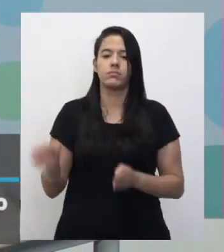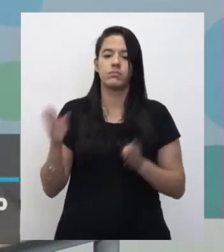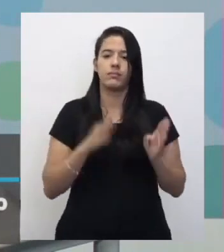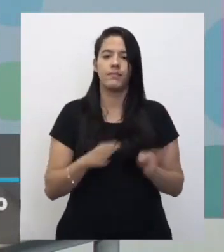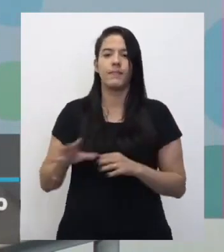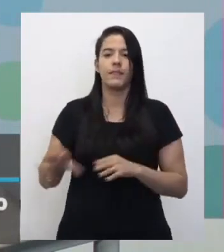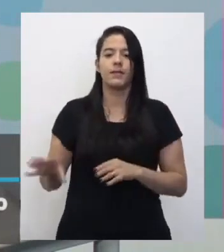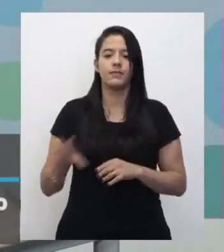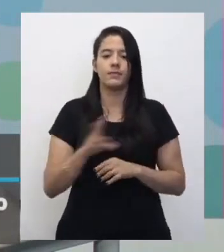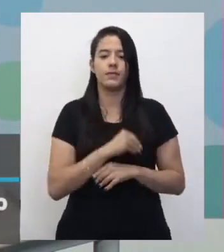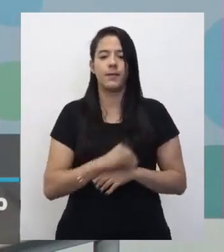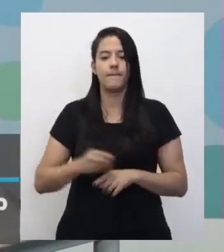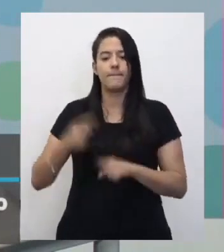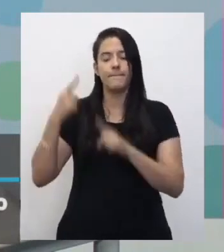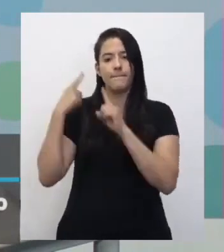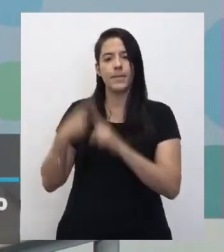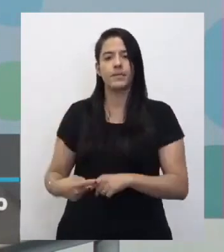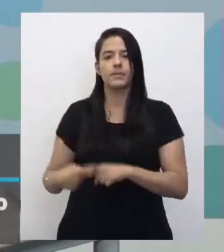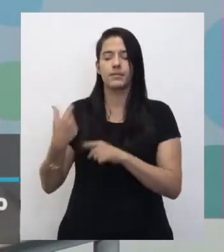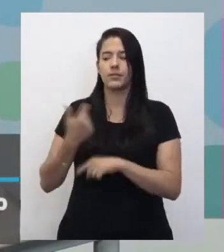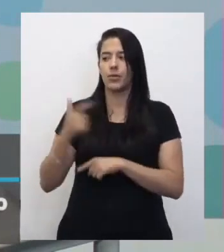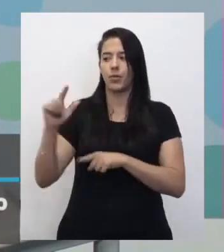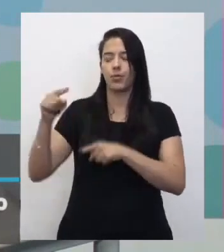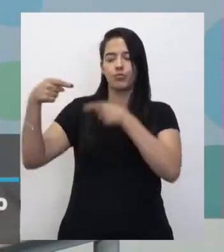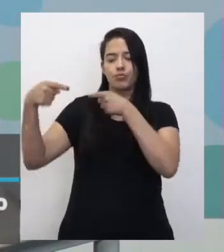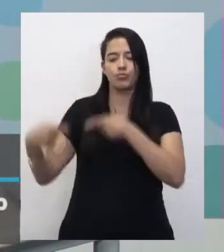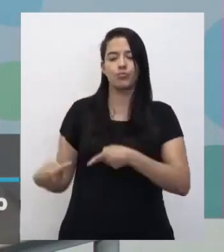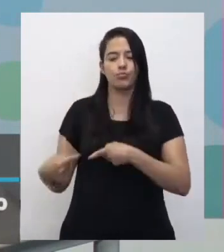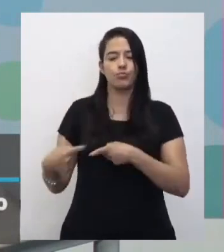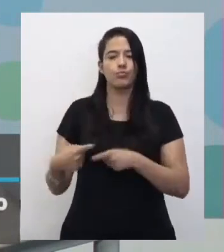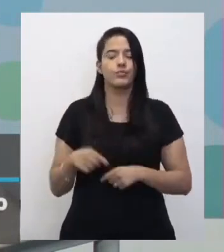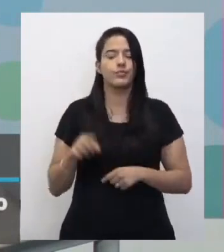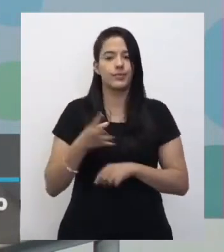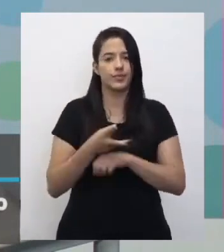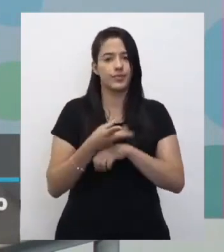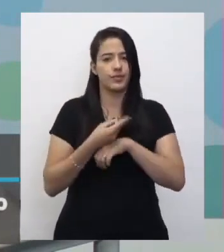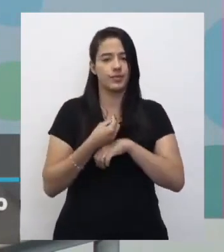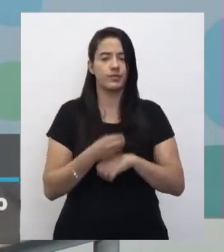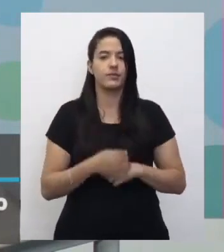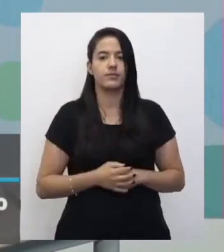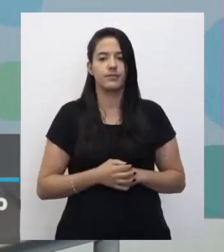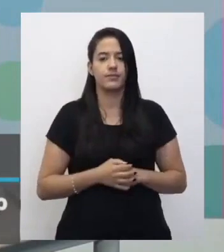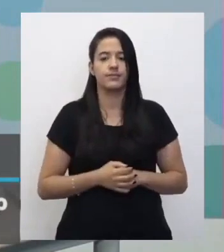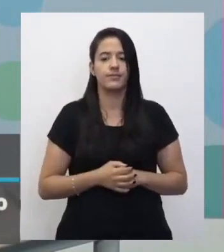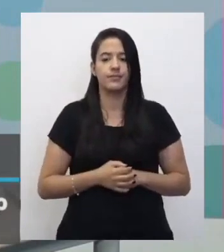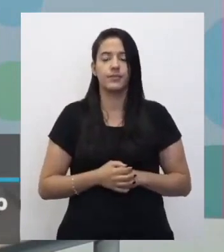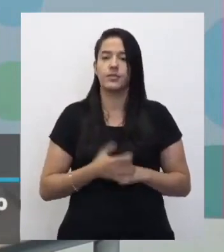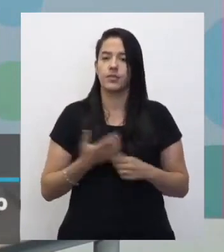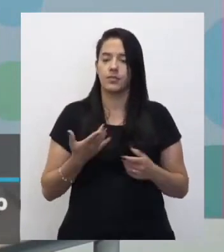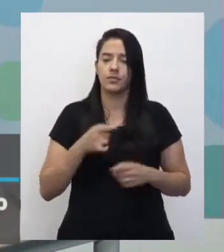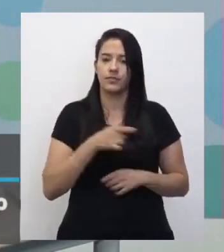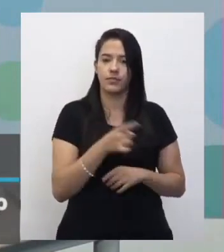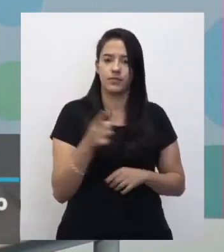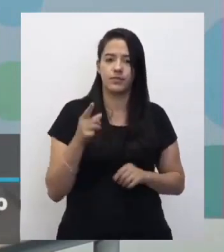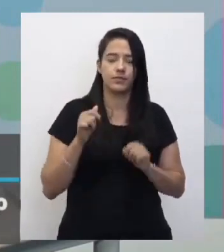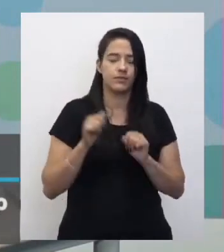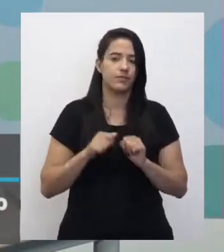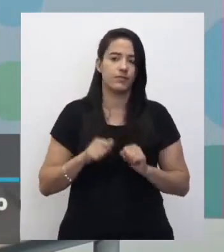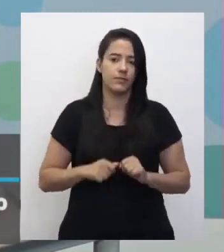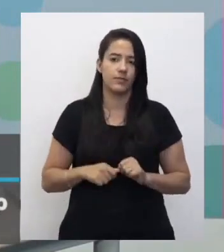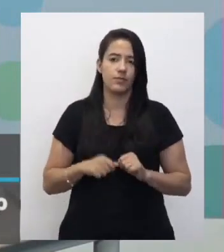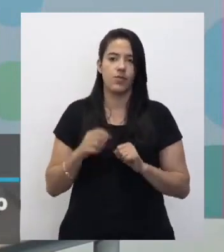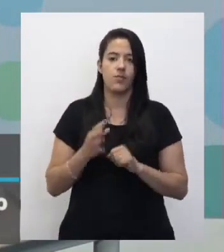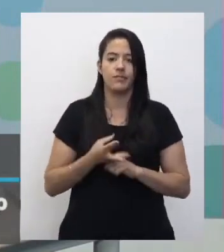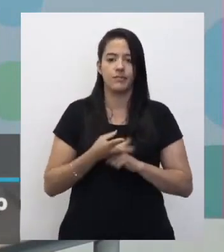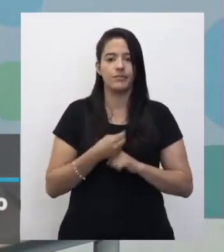para combater a concorrência entre os artesãos aí. E para você se tornar um artesão, como eu acabei de dizer, era